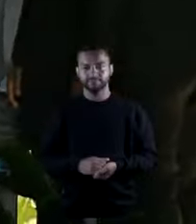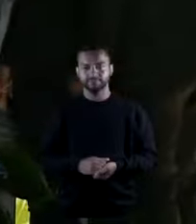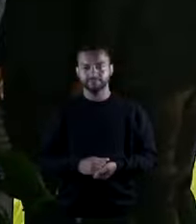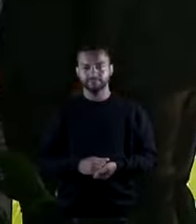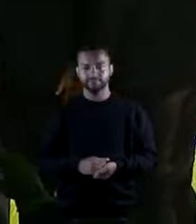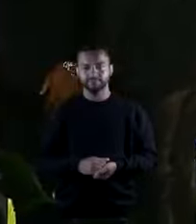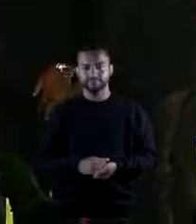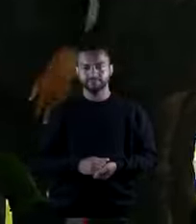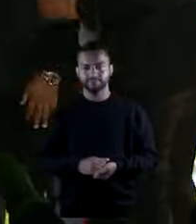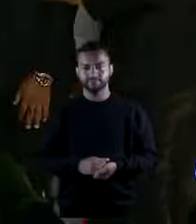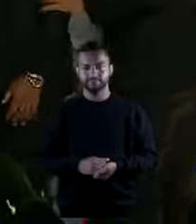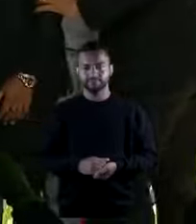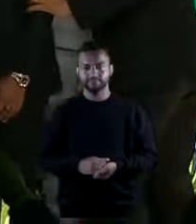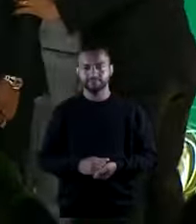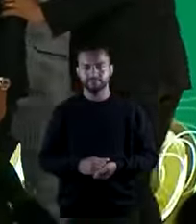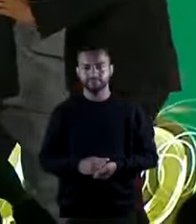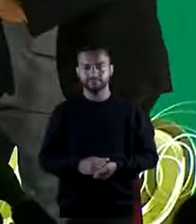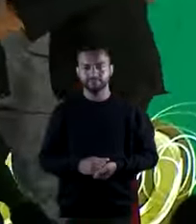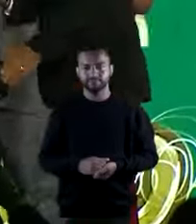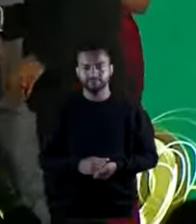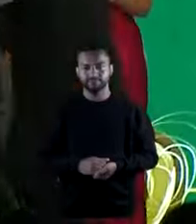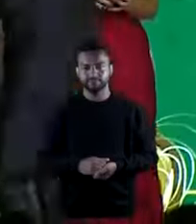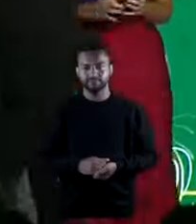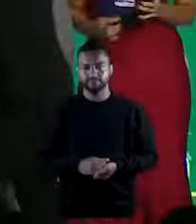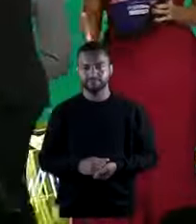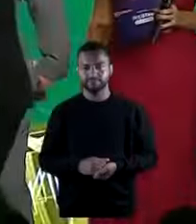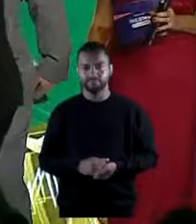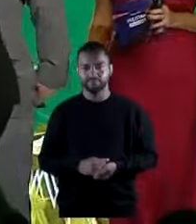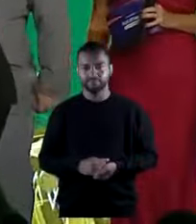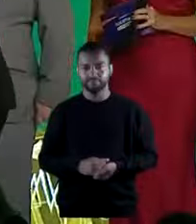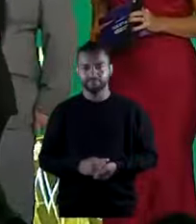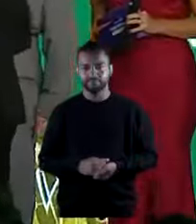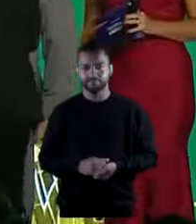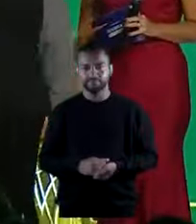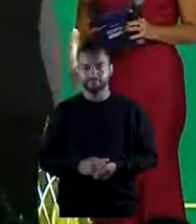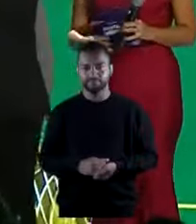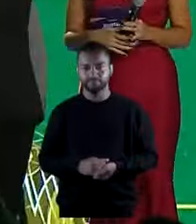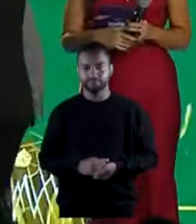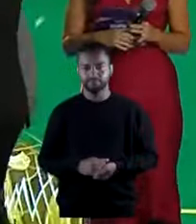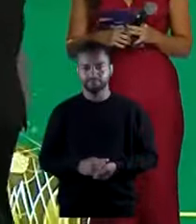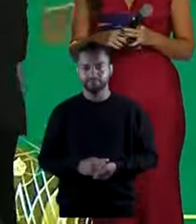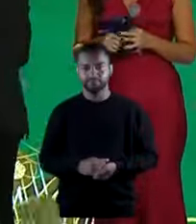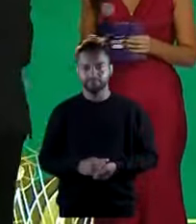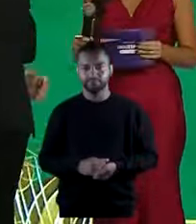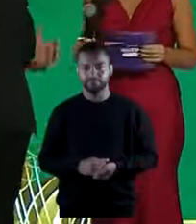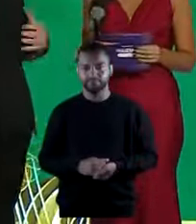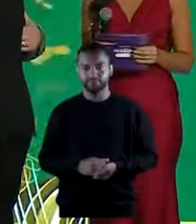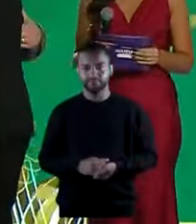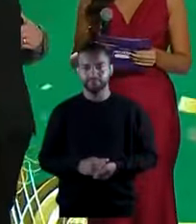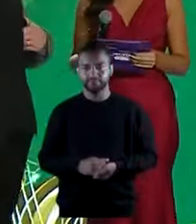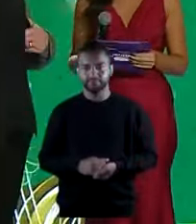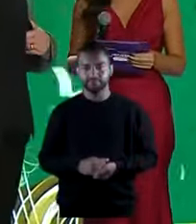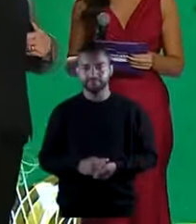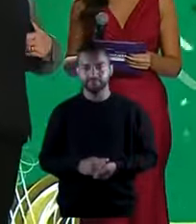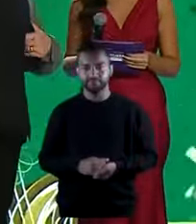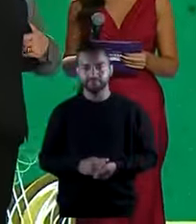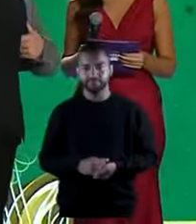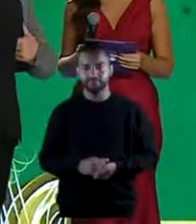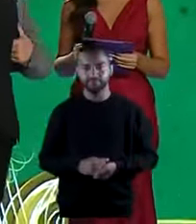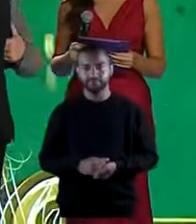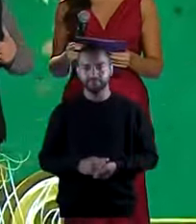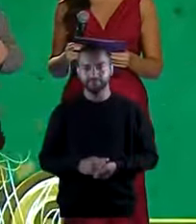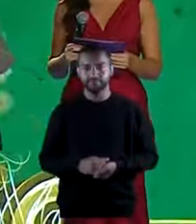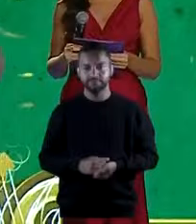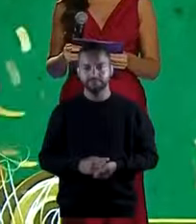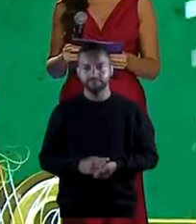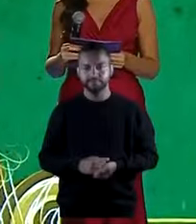Surge o alviverde imponente, no gramado em que a luta o aguarda, sabe bem